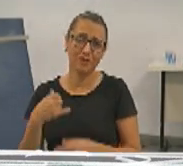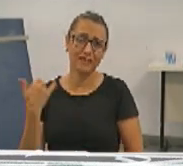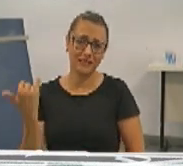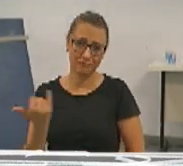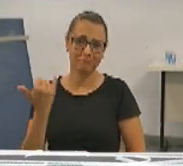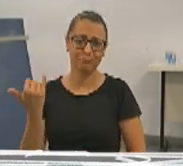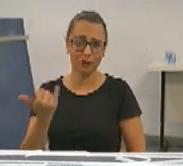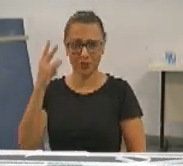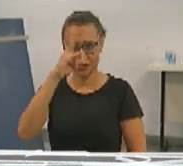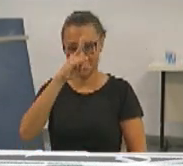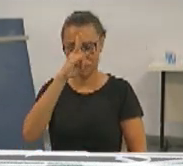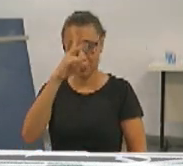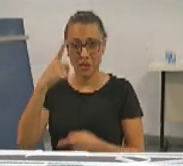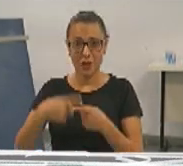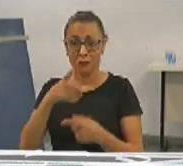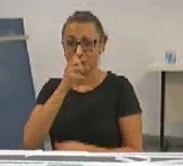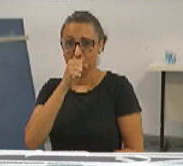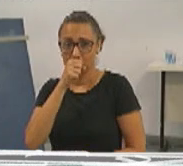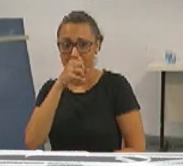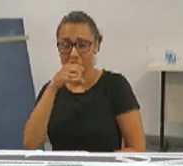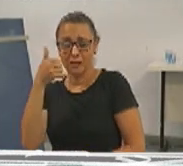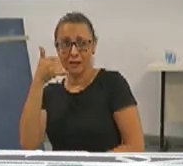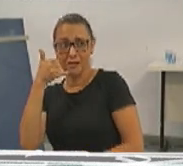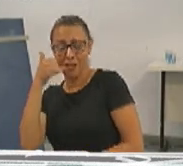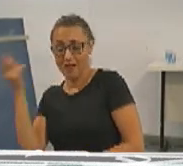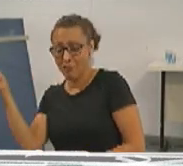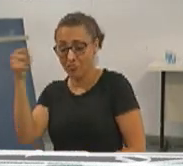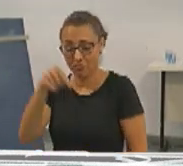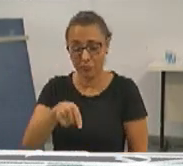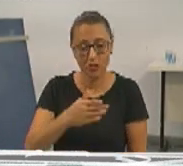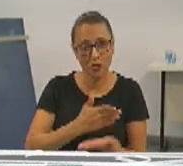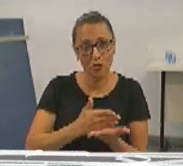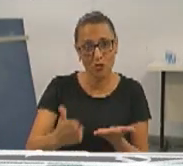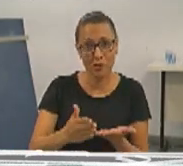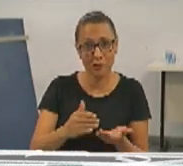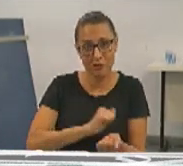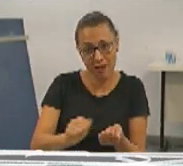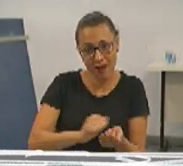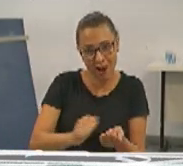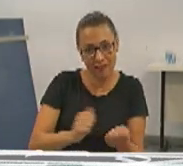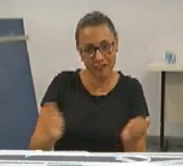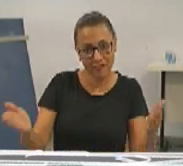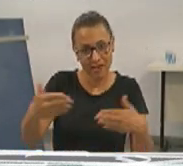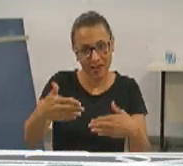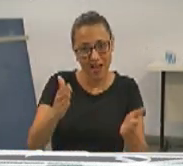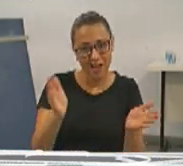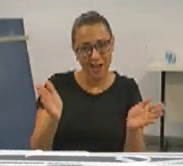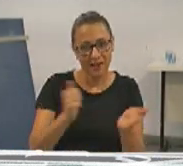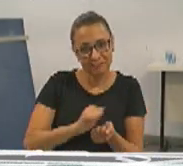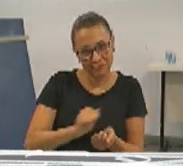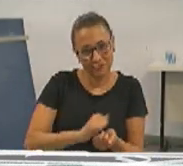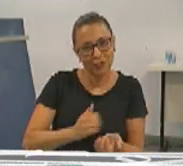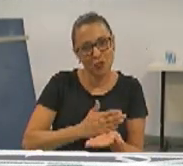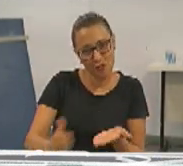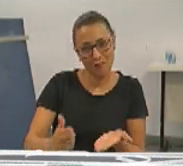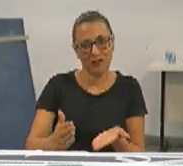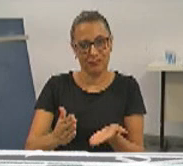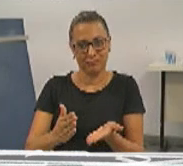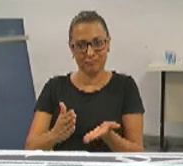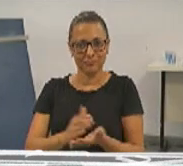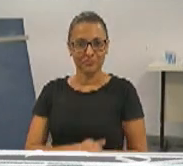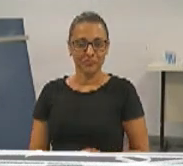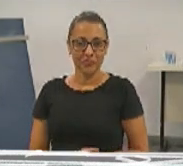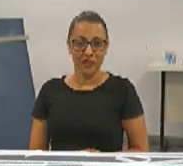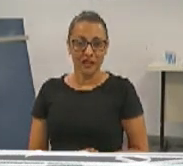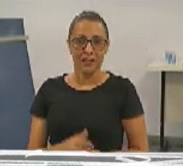porque naquele sábado nós viemos aqui e colocamos a lavanderia para funcionar. Foi por meio do HU também que tive minha